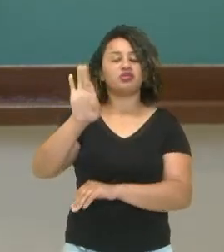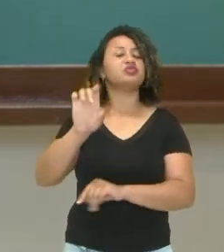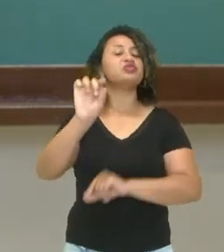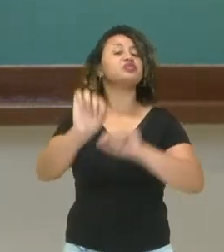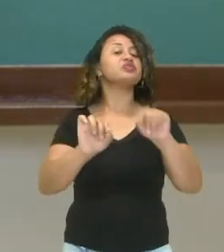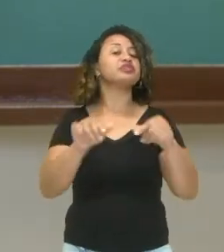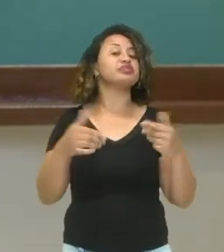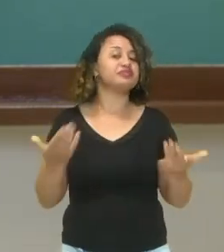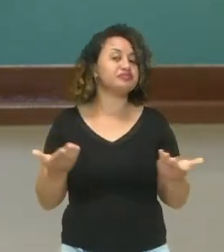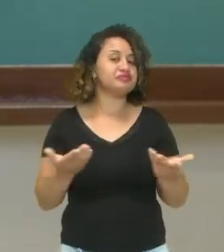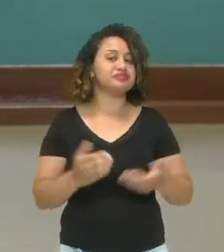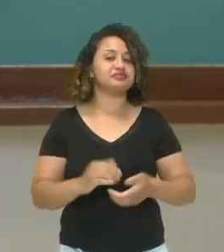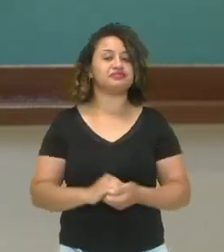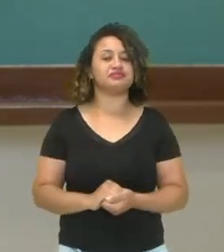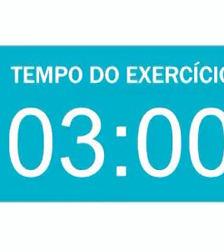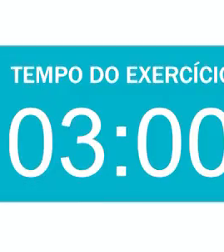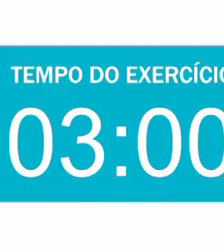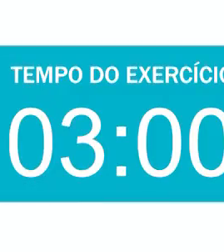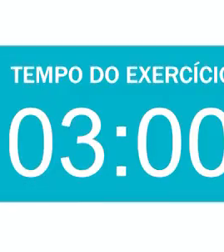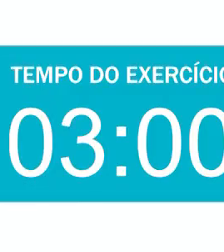lá.